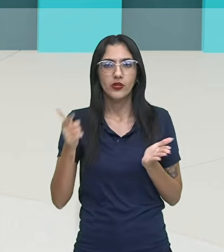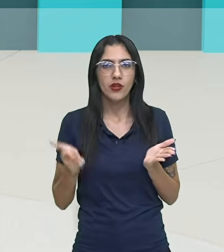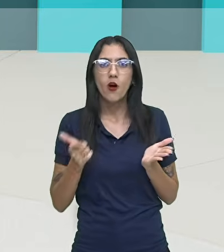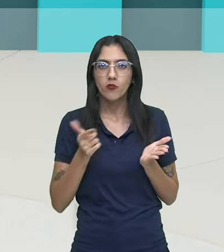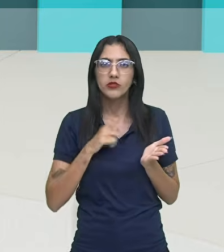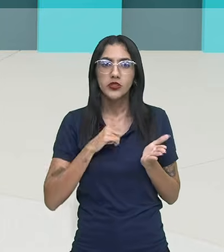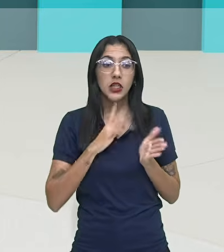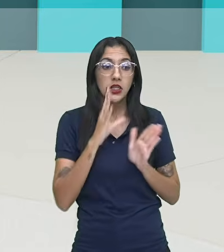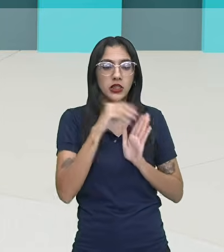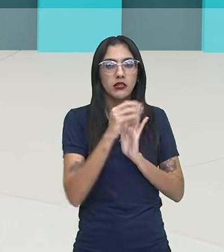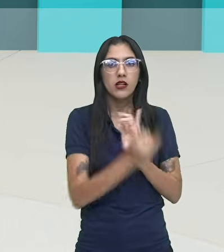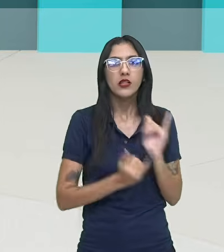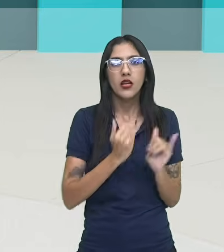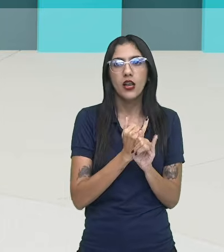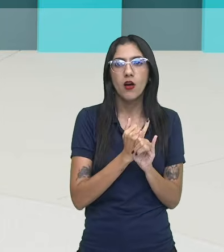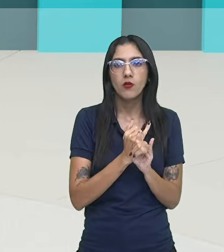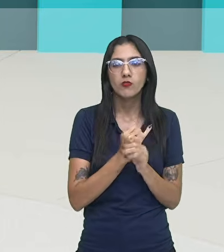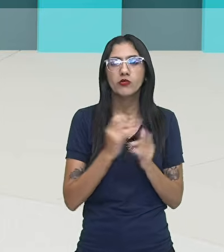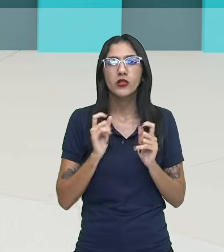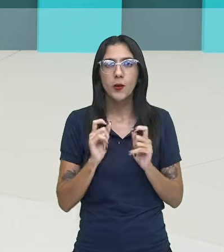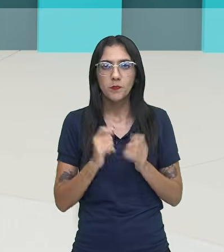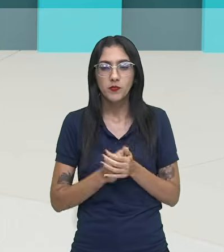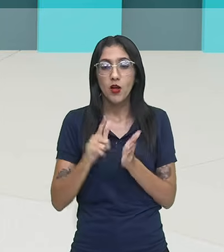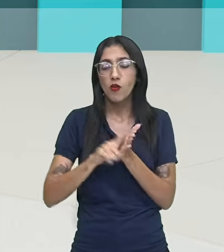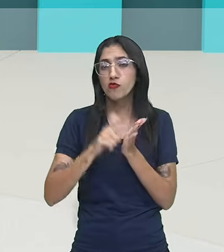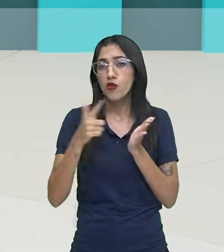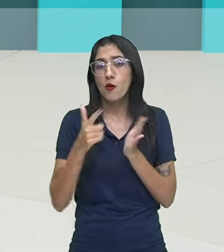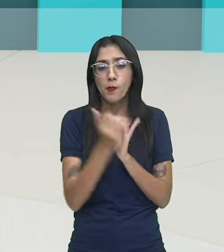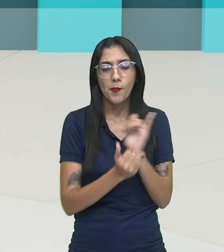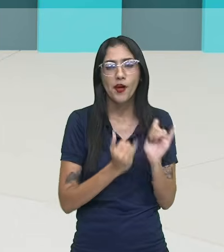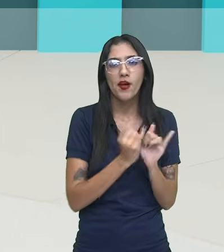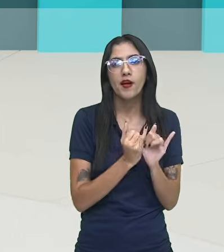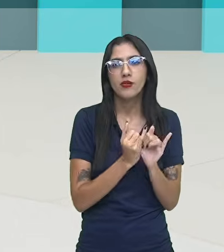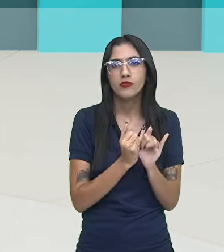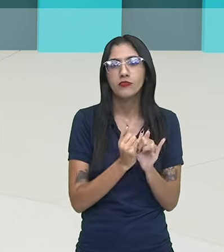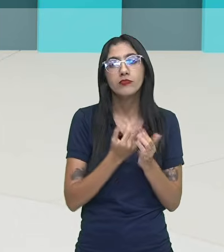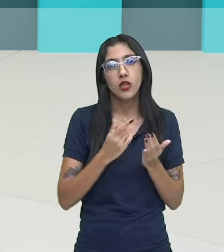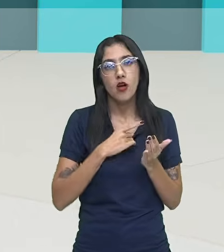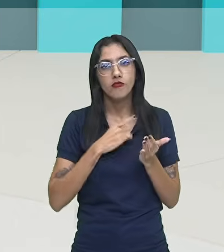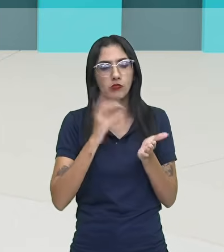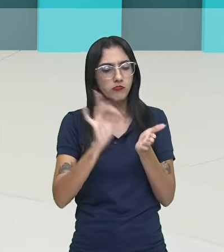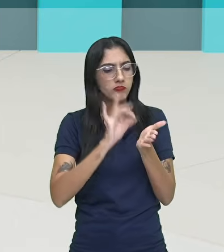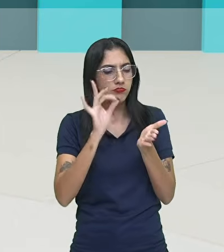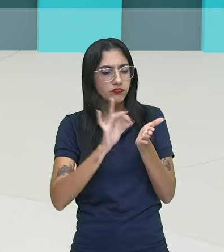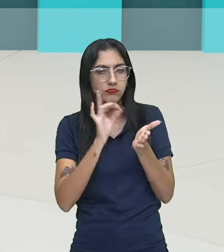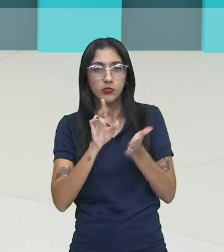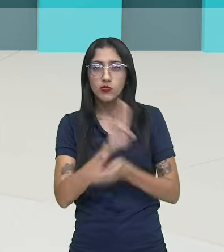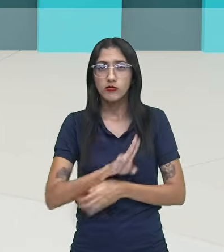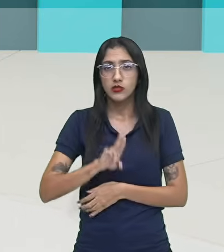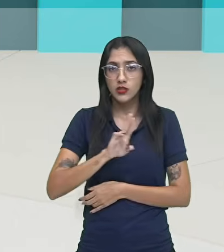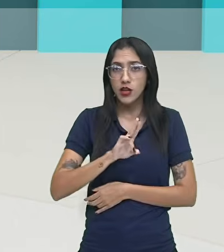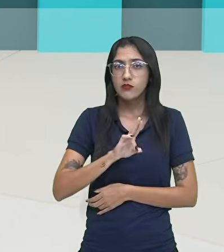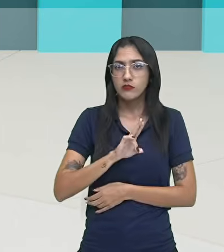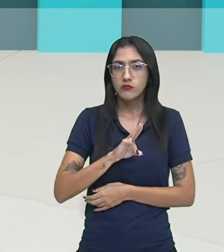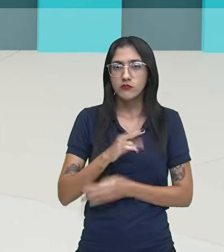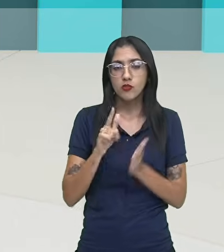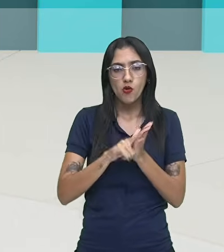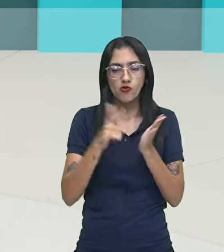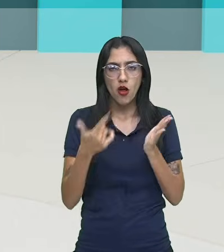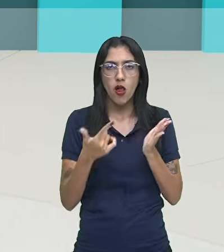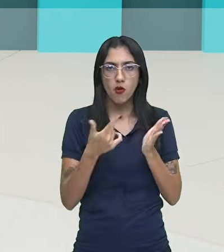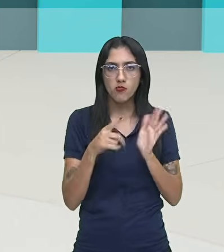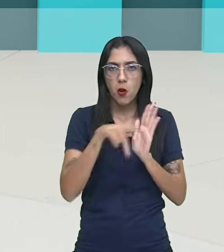na internet é um jornal online. Então, eu vou ter o quê? Um gênero digital jornal, porque é um texto